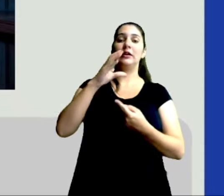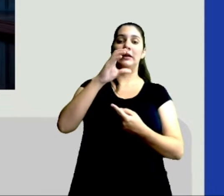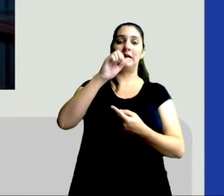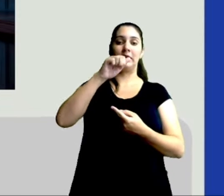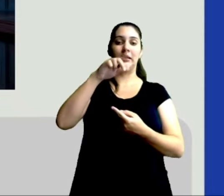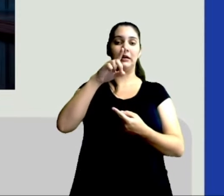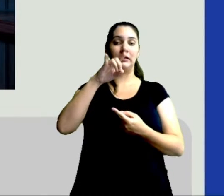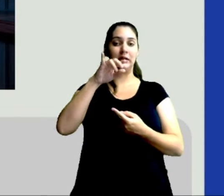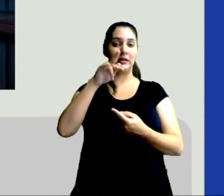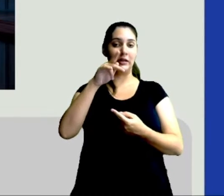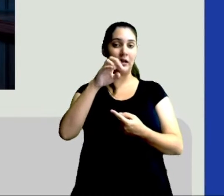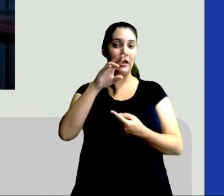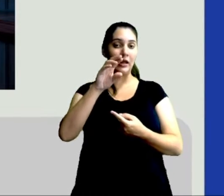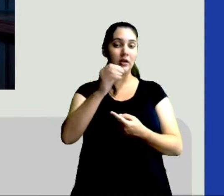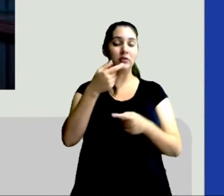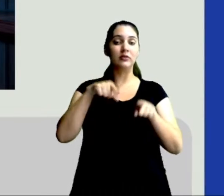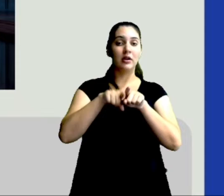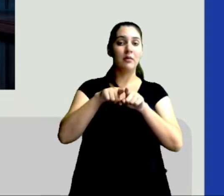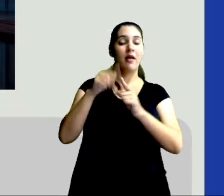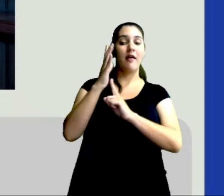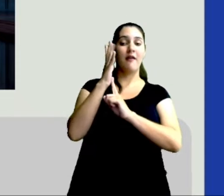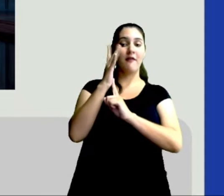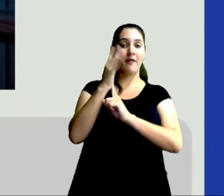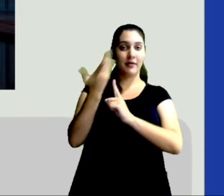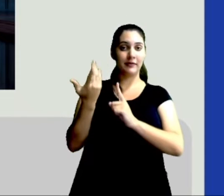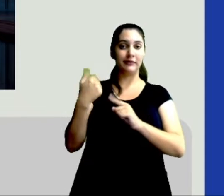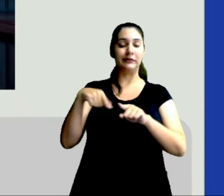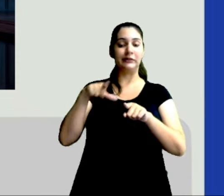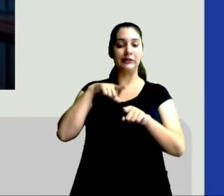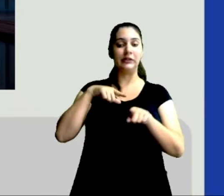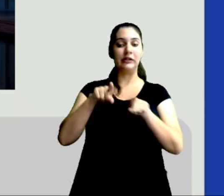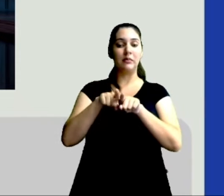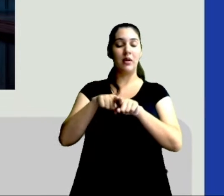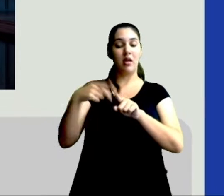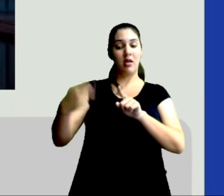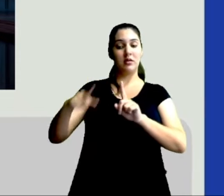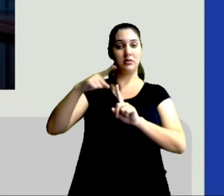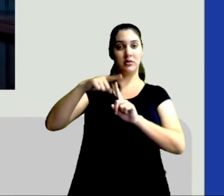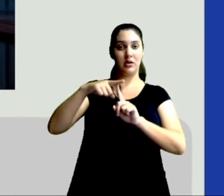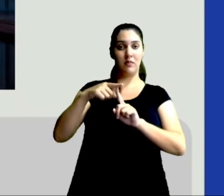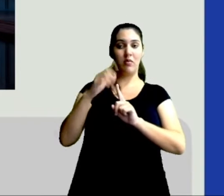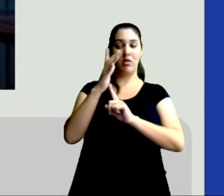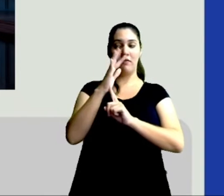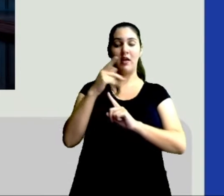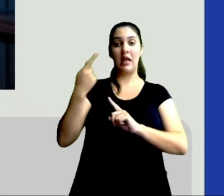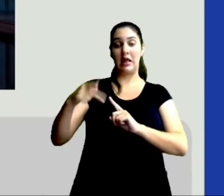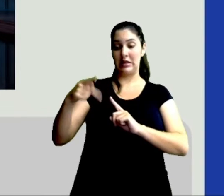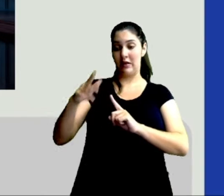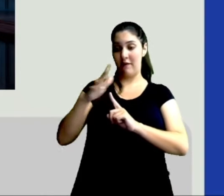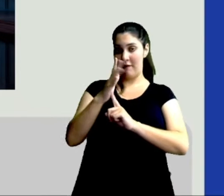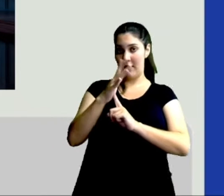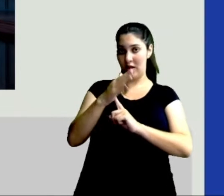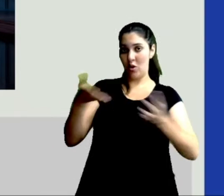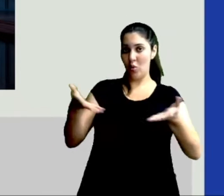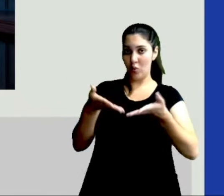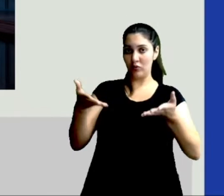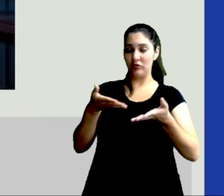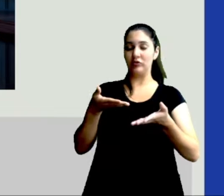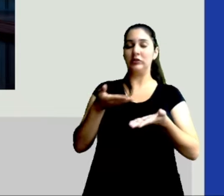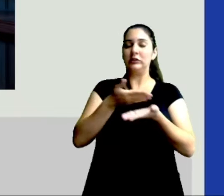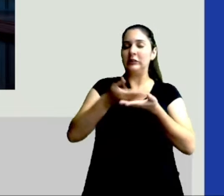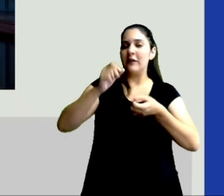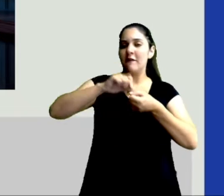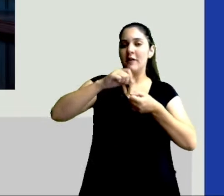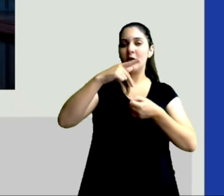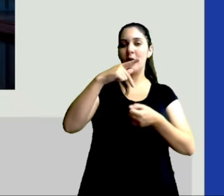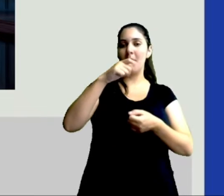as velas, certo? E existiam então esse tipo de vela. Hoje em dia a gente sabe que essas velas são feitas a partir de